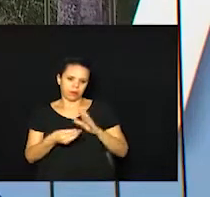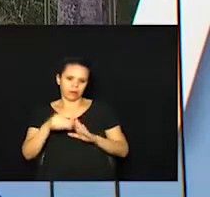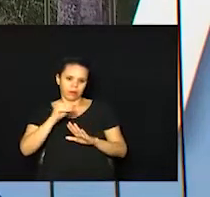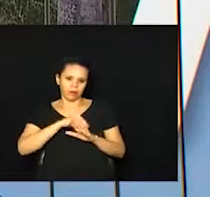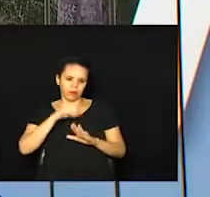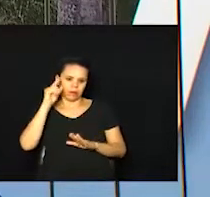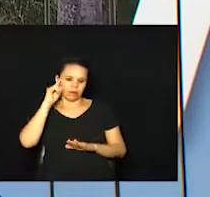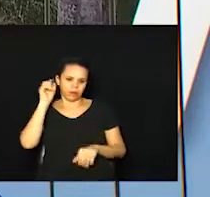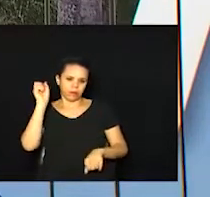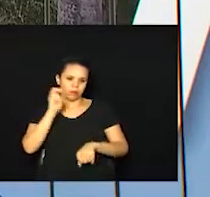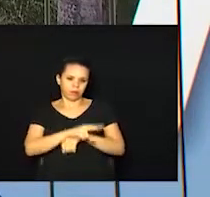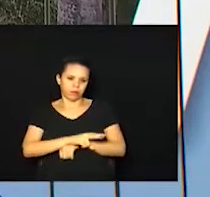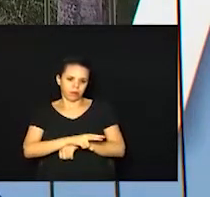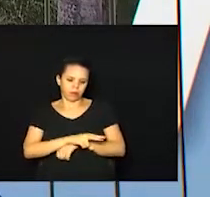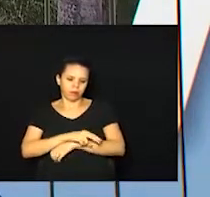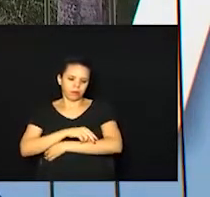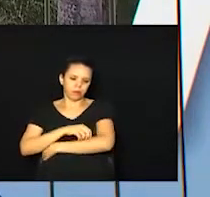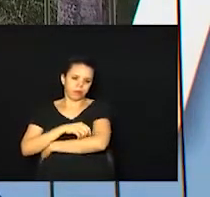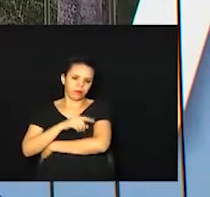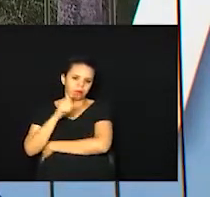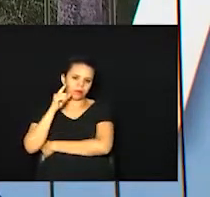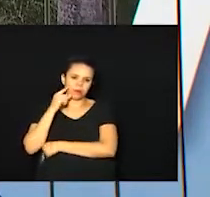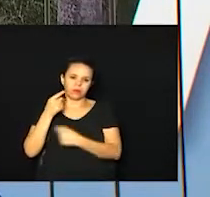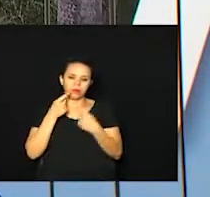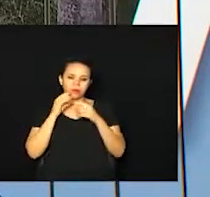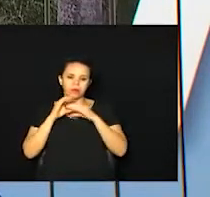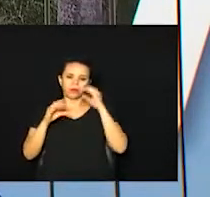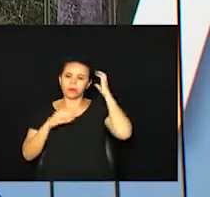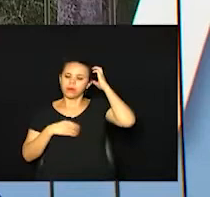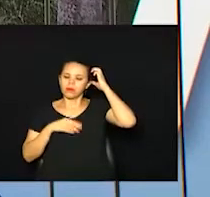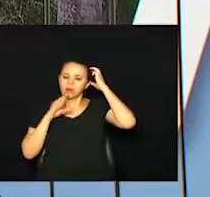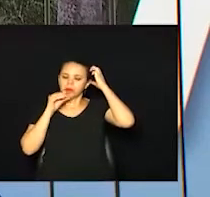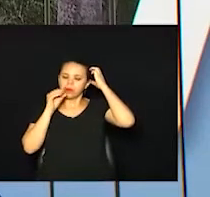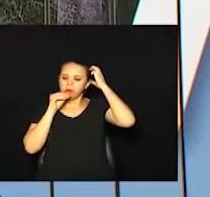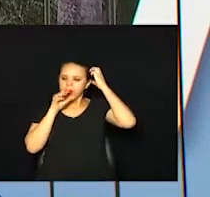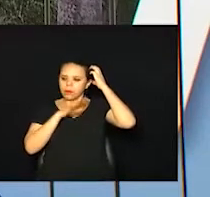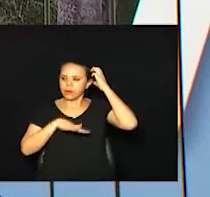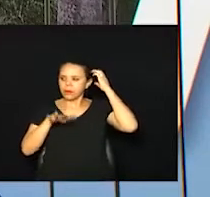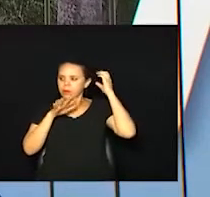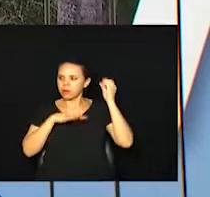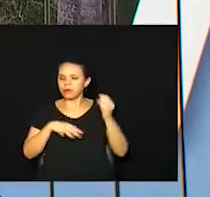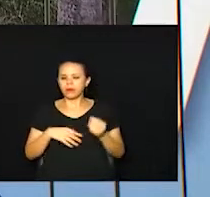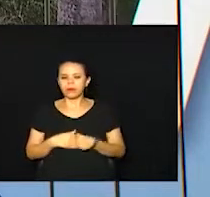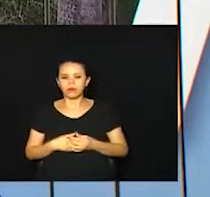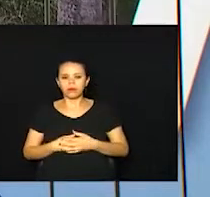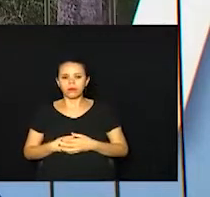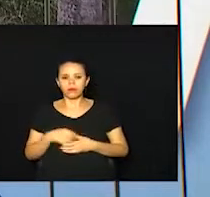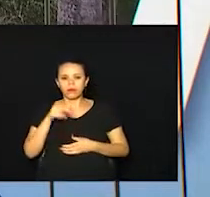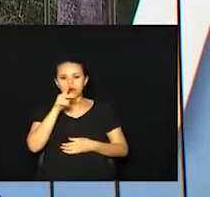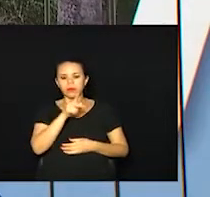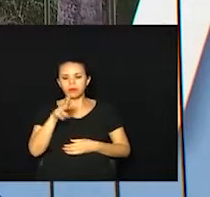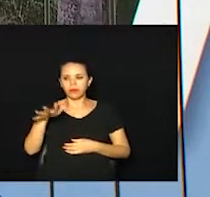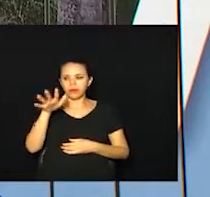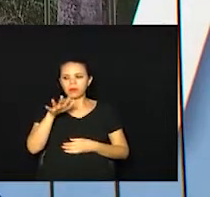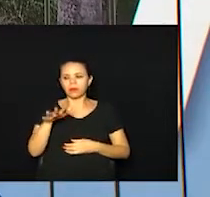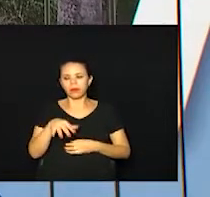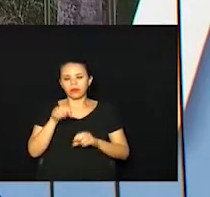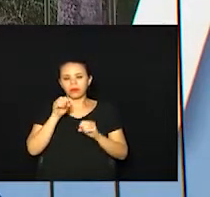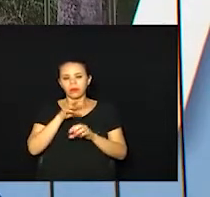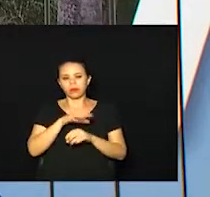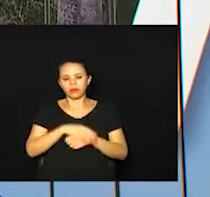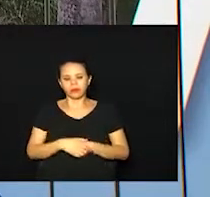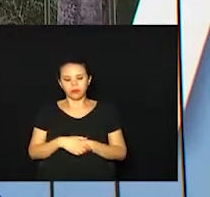com o vírus. Dialoguem com os trabalhadores, dialoguem conosco, professores, educadores